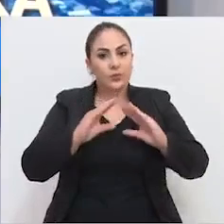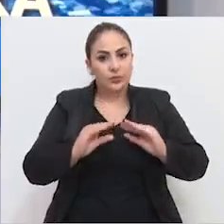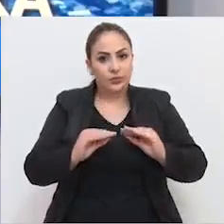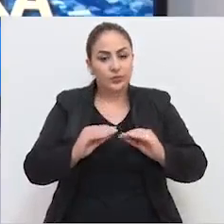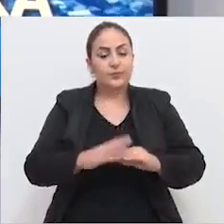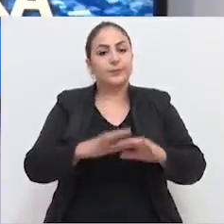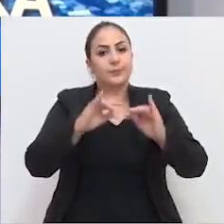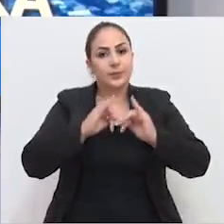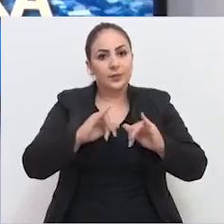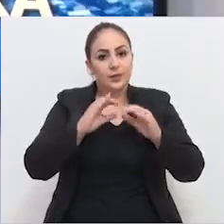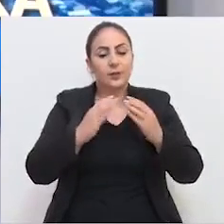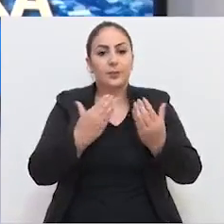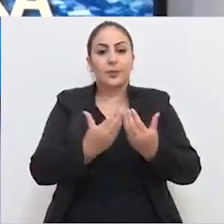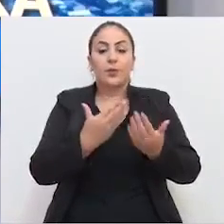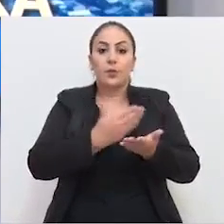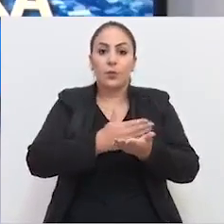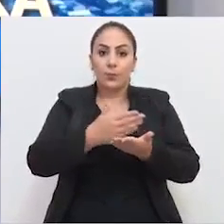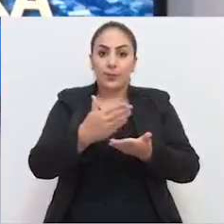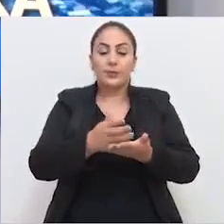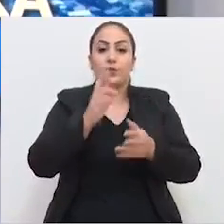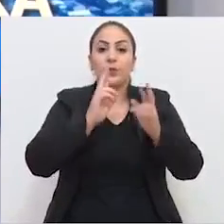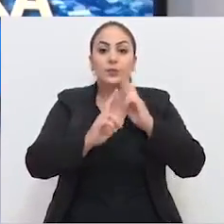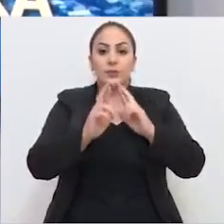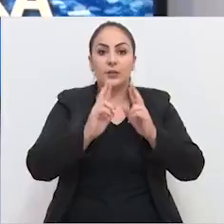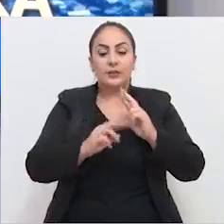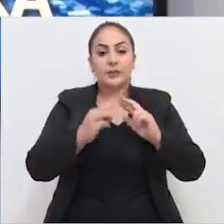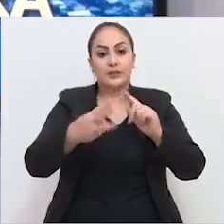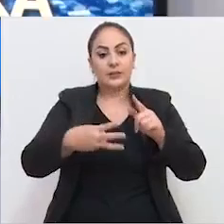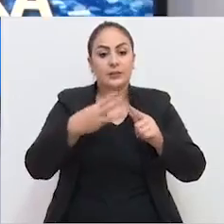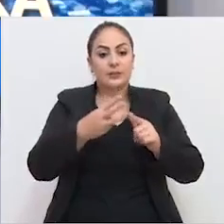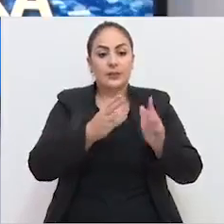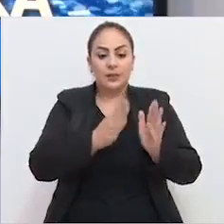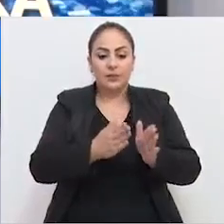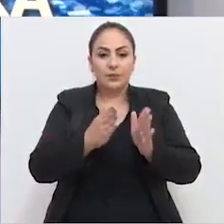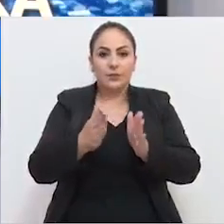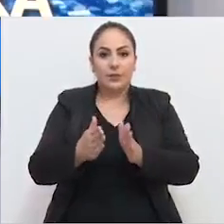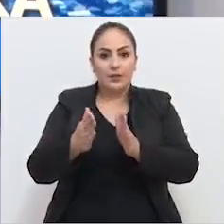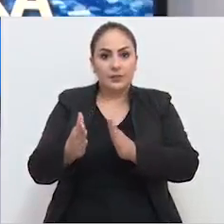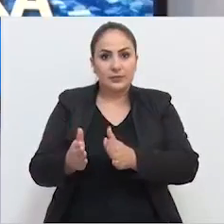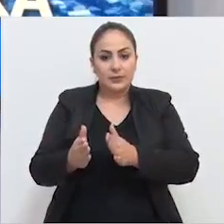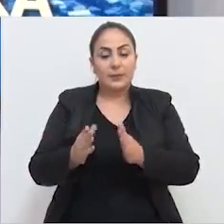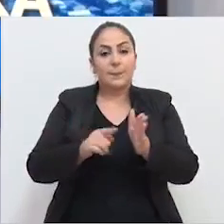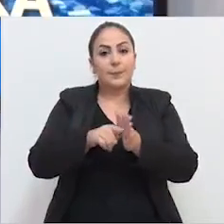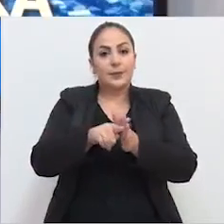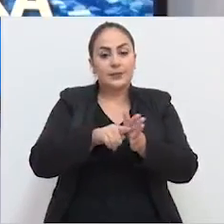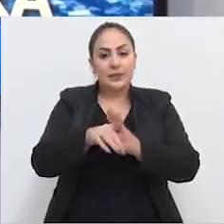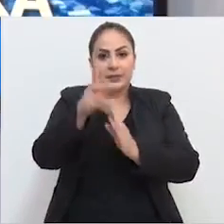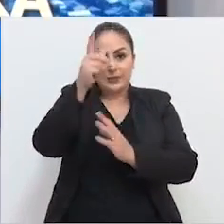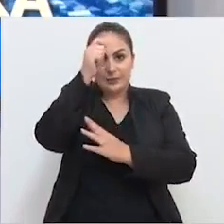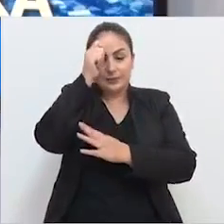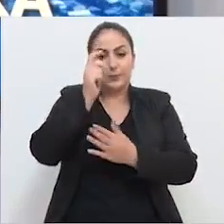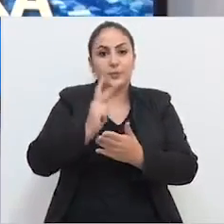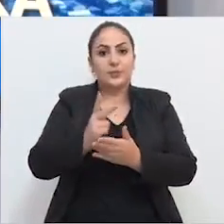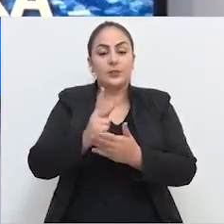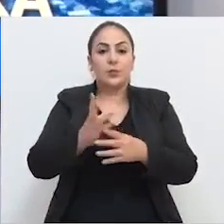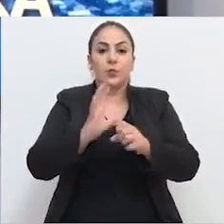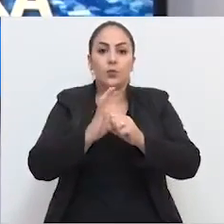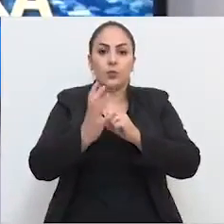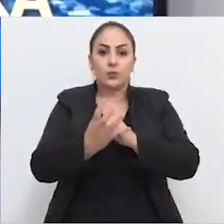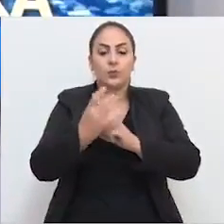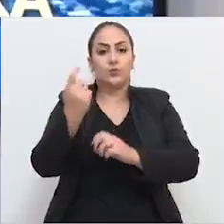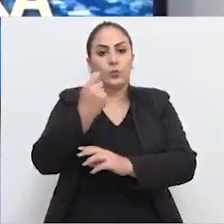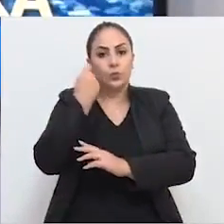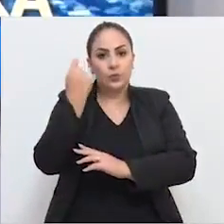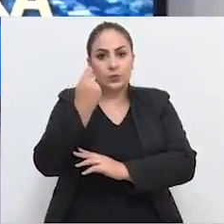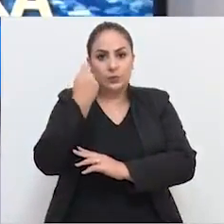Boa noite. O Jornal da Câmara inicia com o resultado da terceira fase da pesquisa que analisou a prevalência do